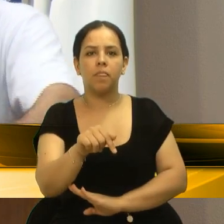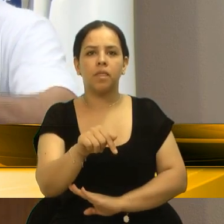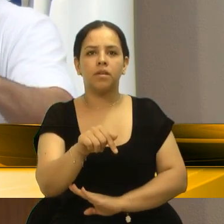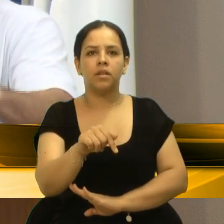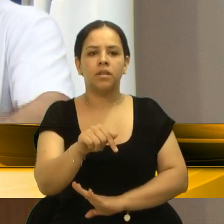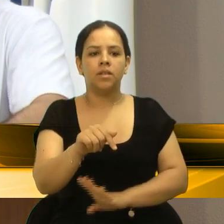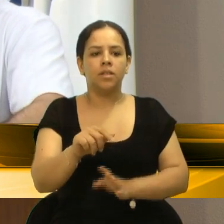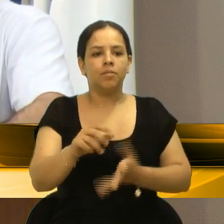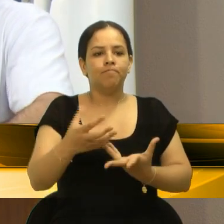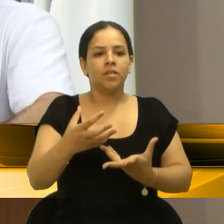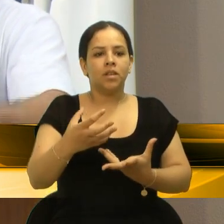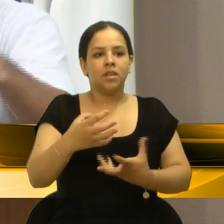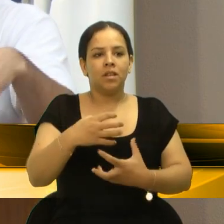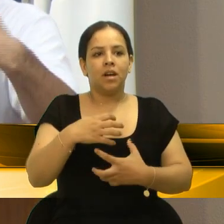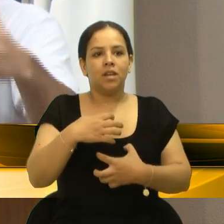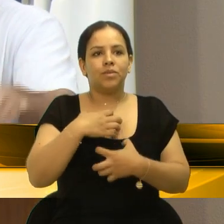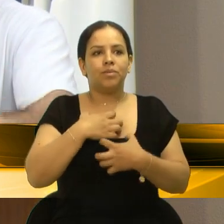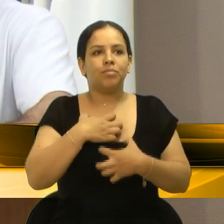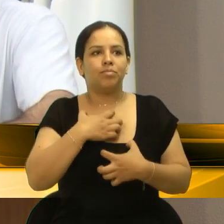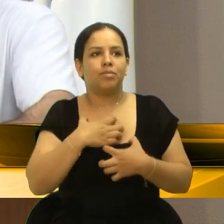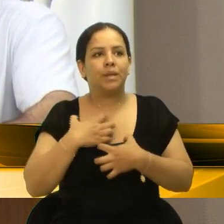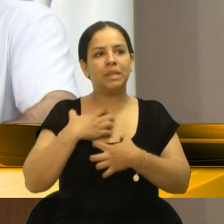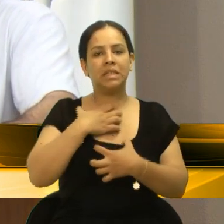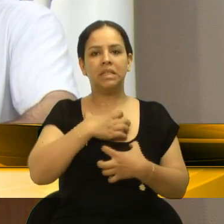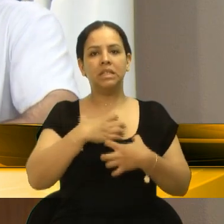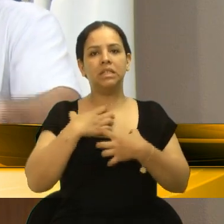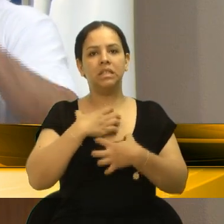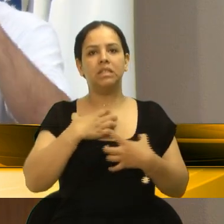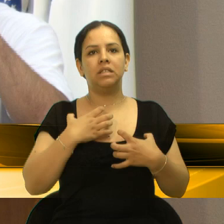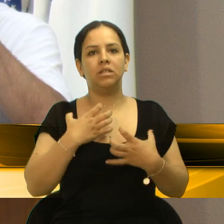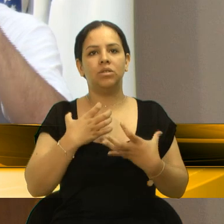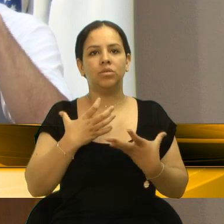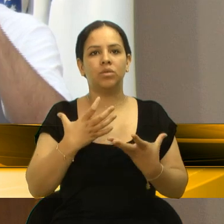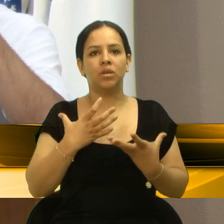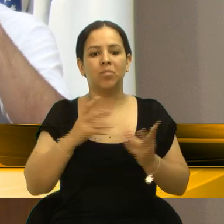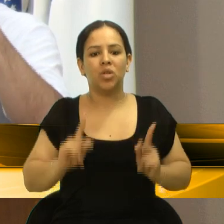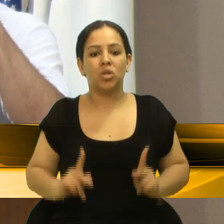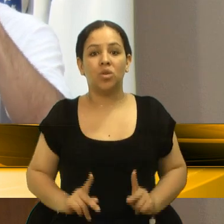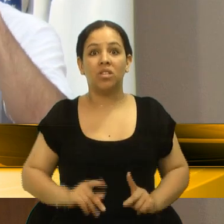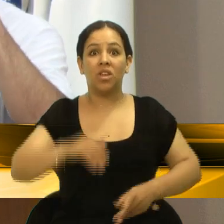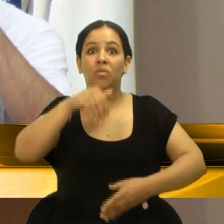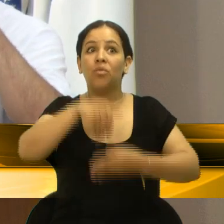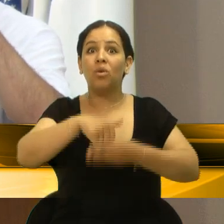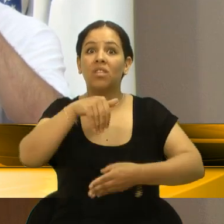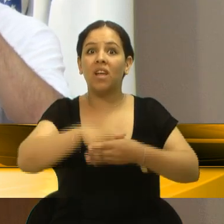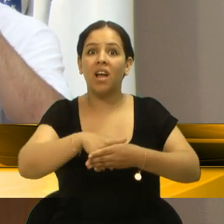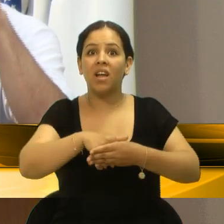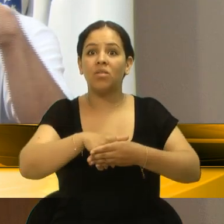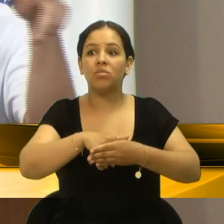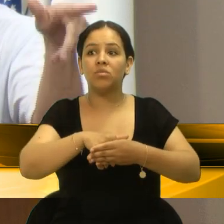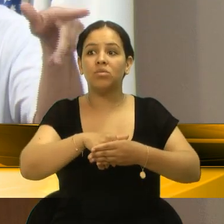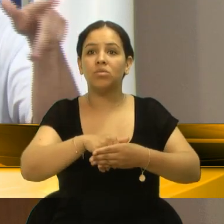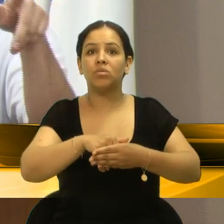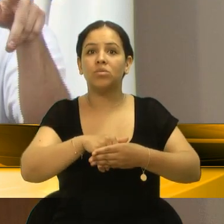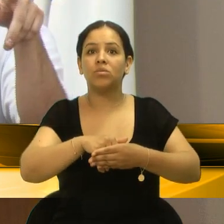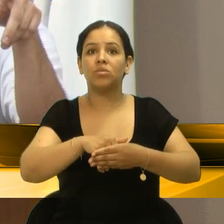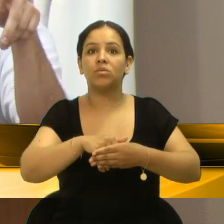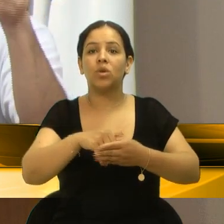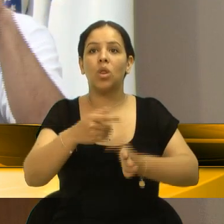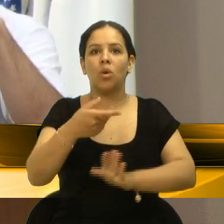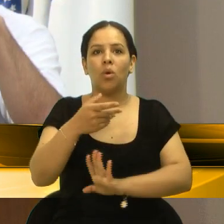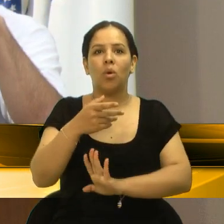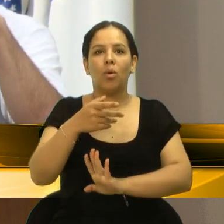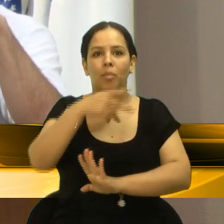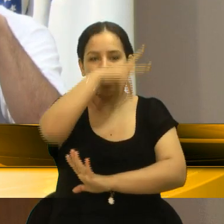pessoas que madrugaram aqui conosco, se revezando, pessoas essas que votaram no prefeito Daniel Guerra, ex-prefeito daqui a pouco,